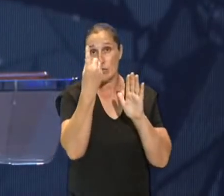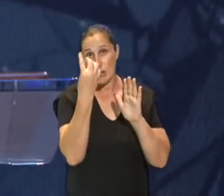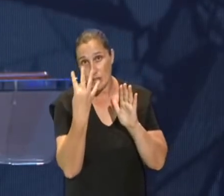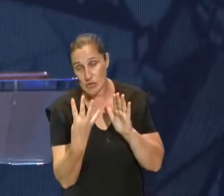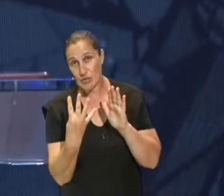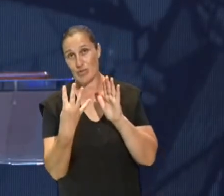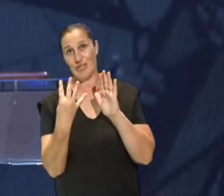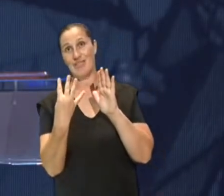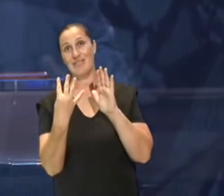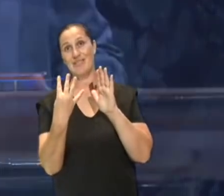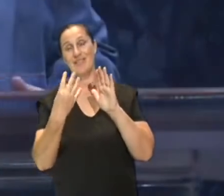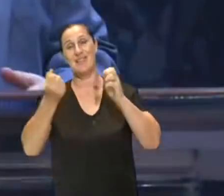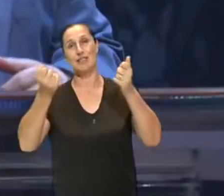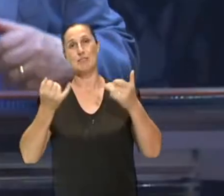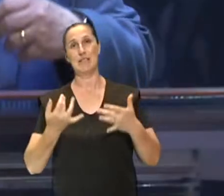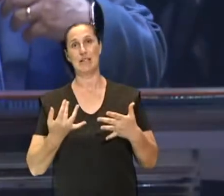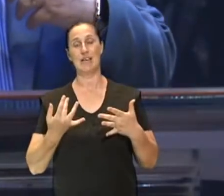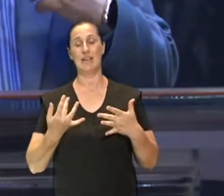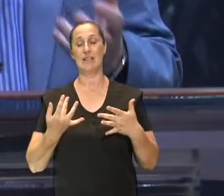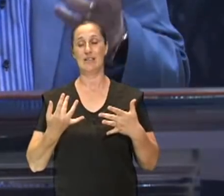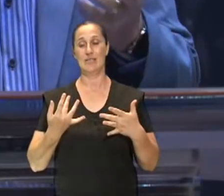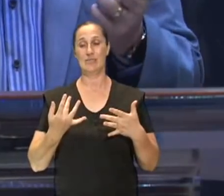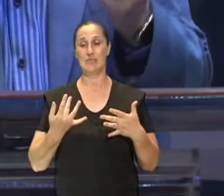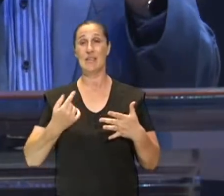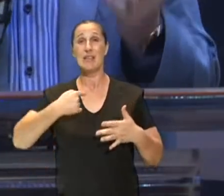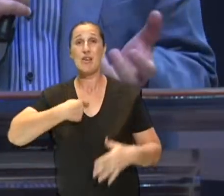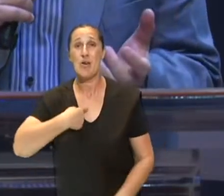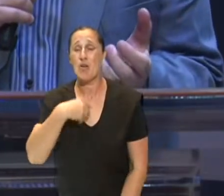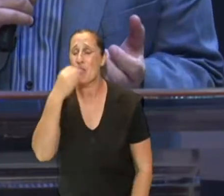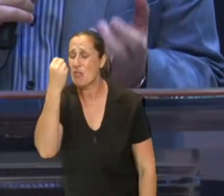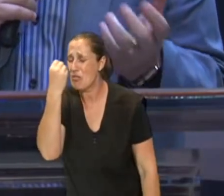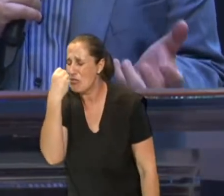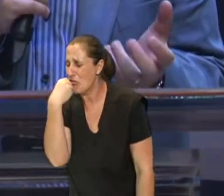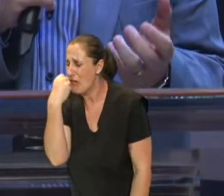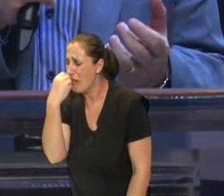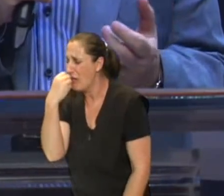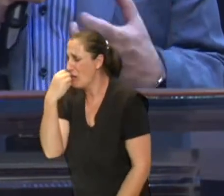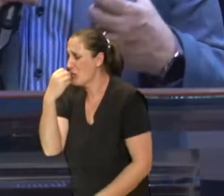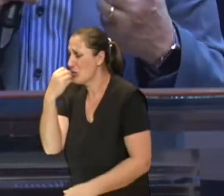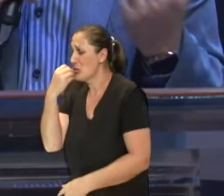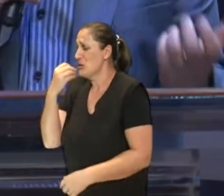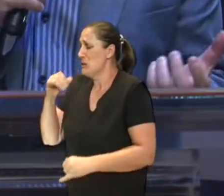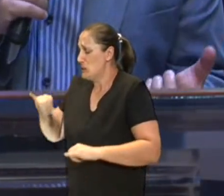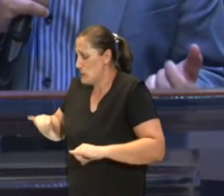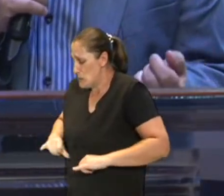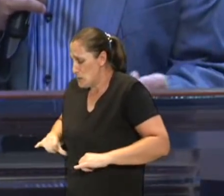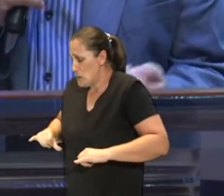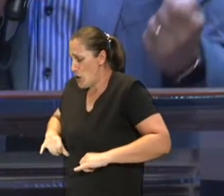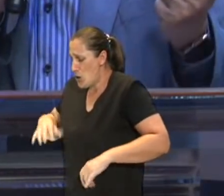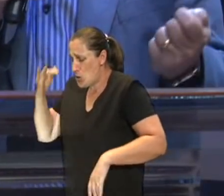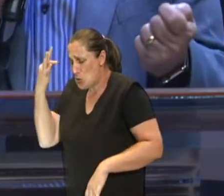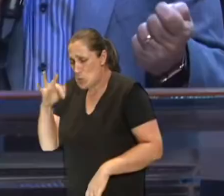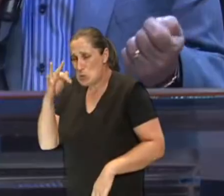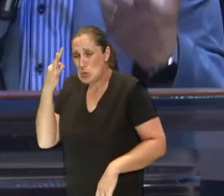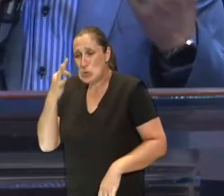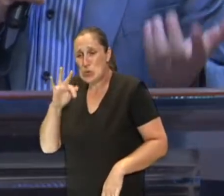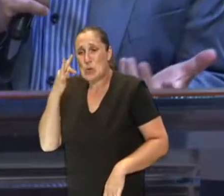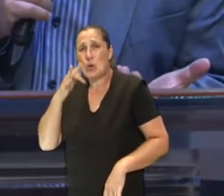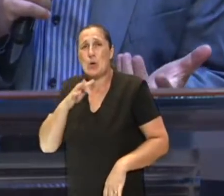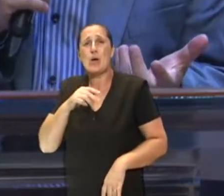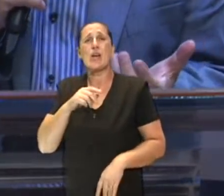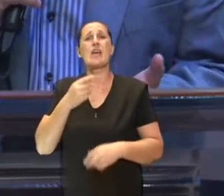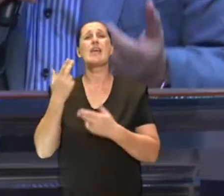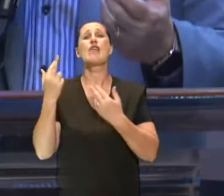14, eu soltava fracos gemidos de dor, como uma andorinha, e gemia como